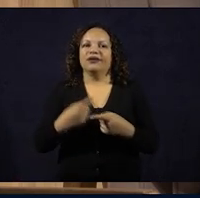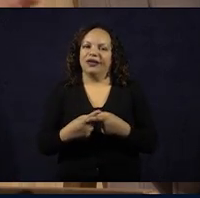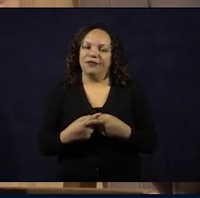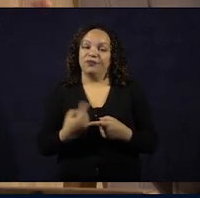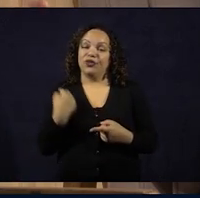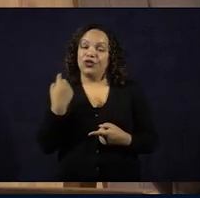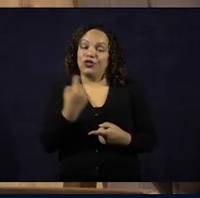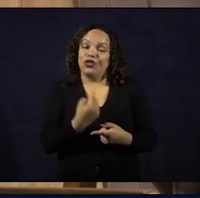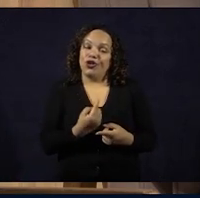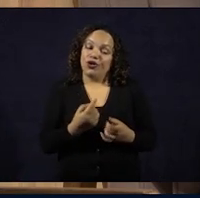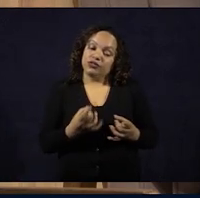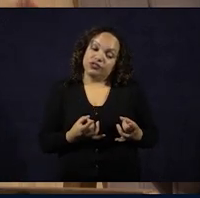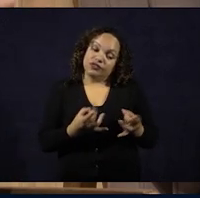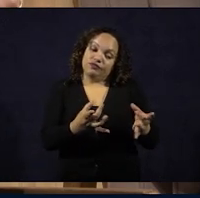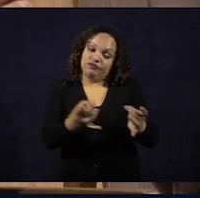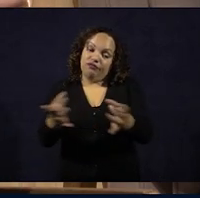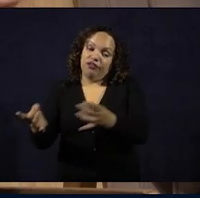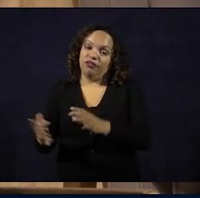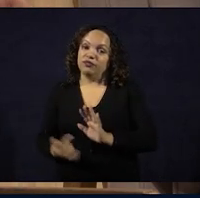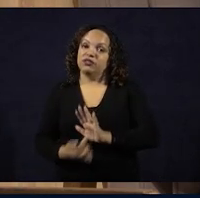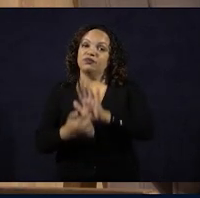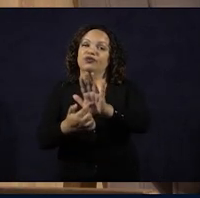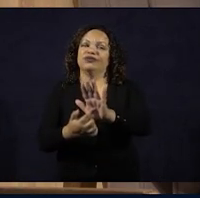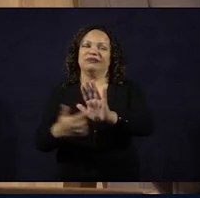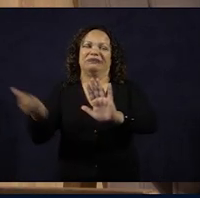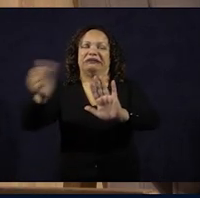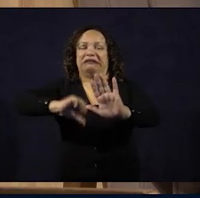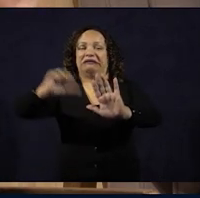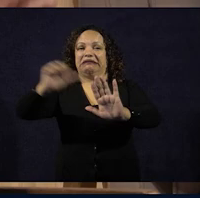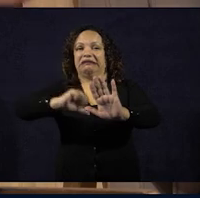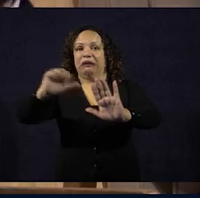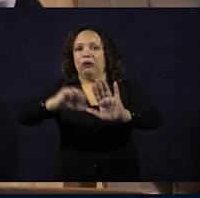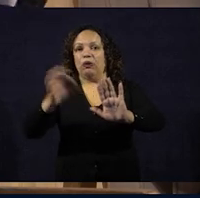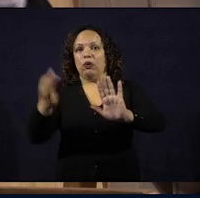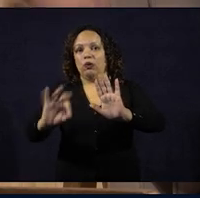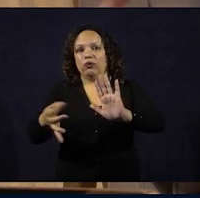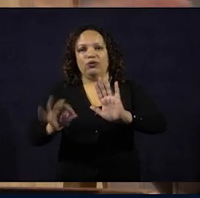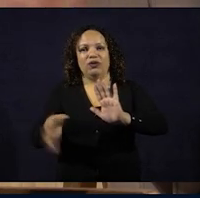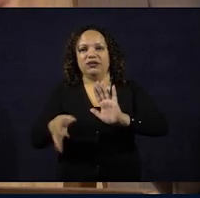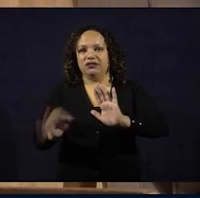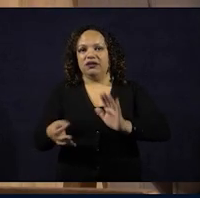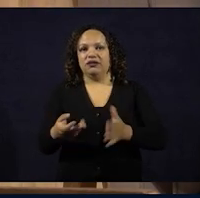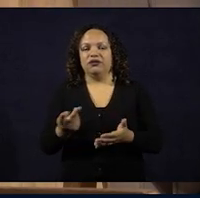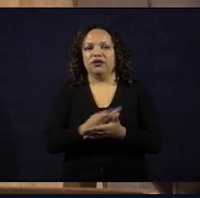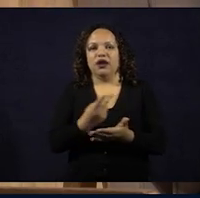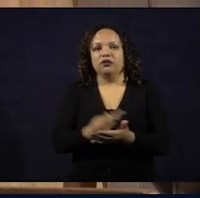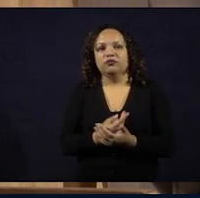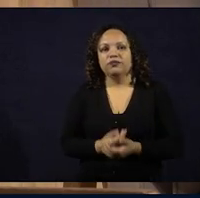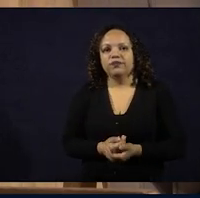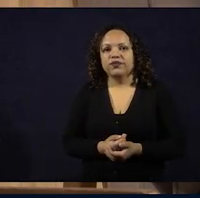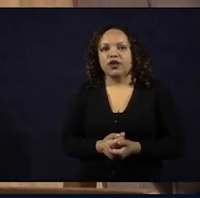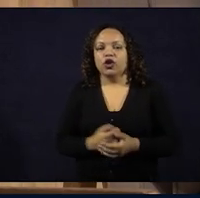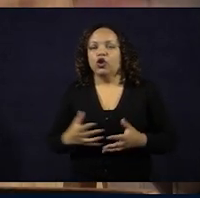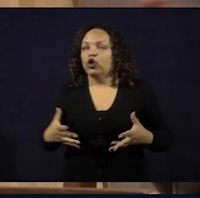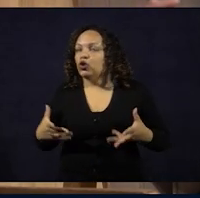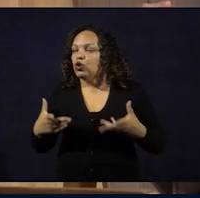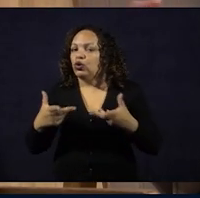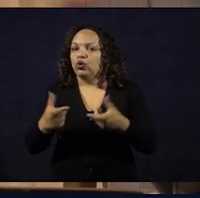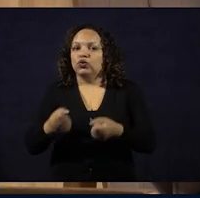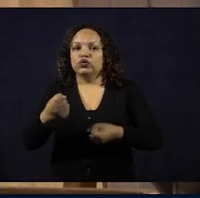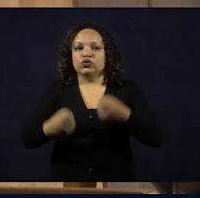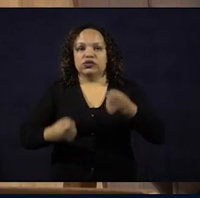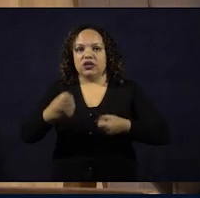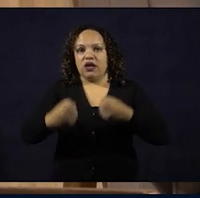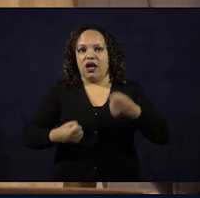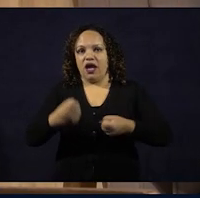muito mal eu tenho um exemplo do carro elétrico a gente fez o estudo mostrou todos os carros elétricos da Tesla todos